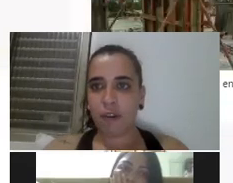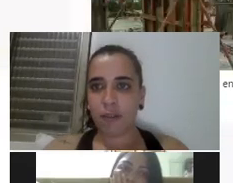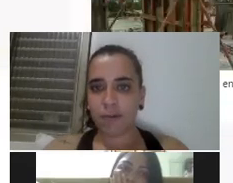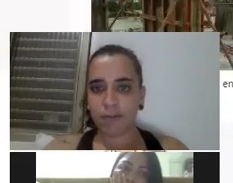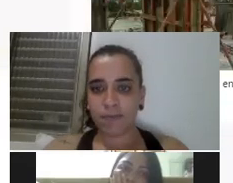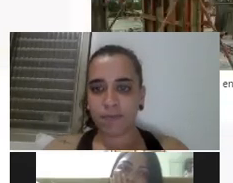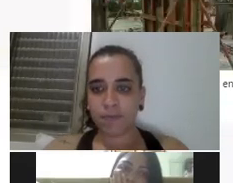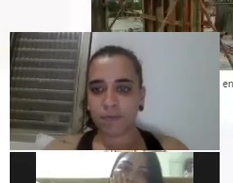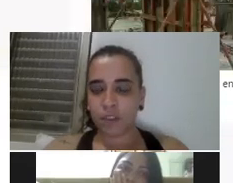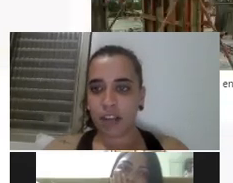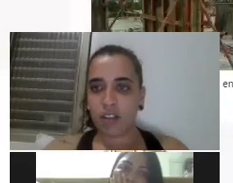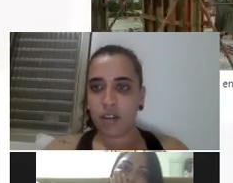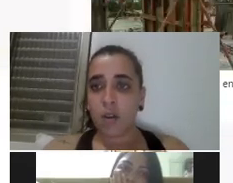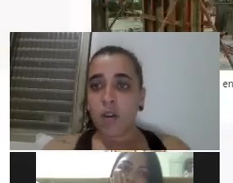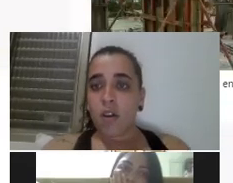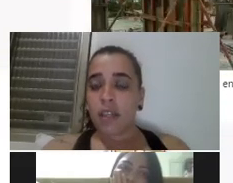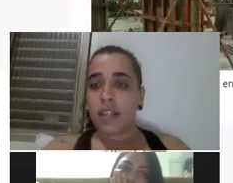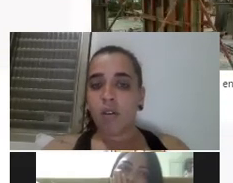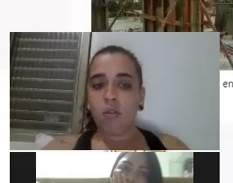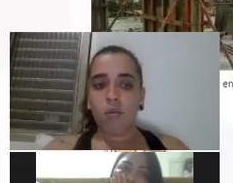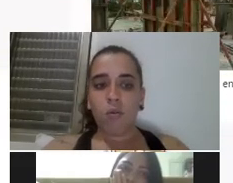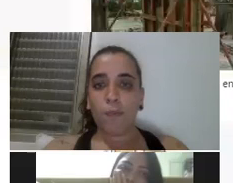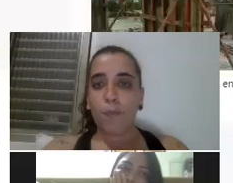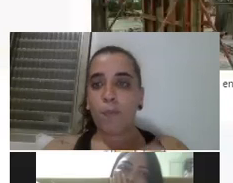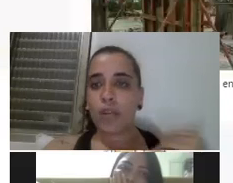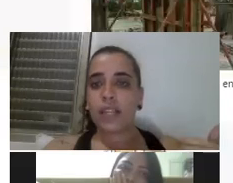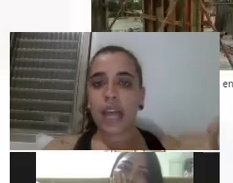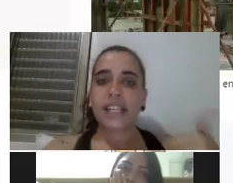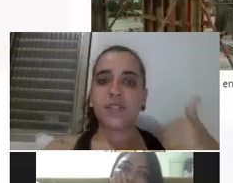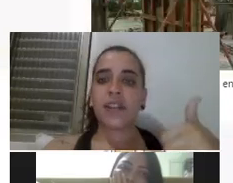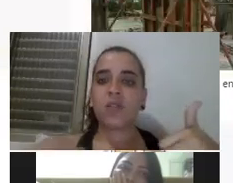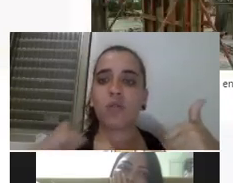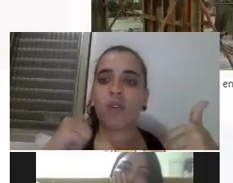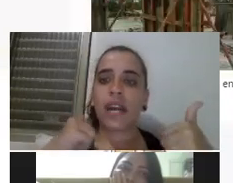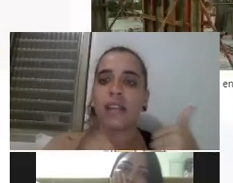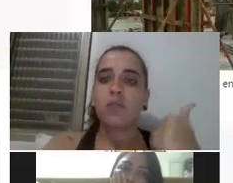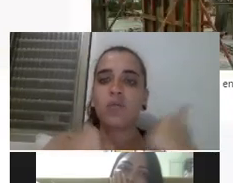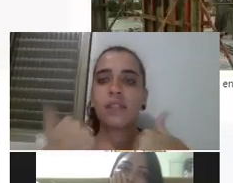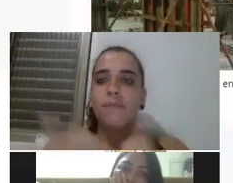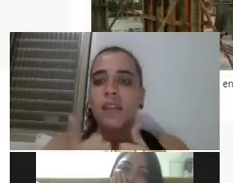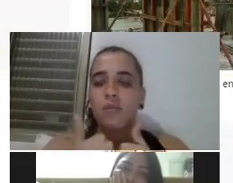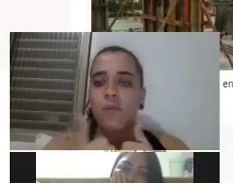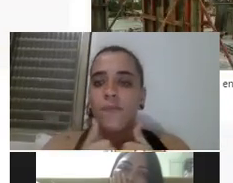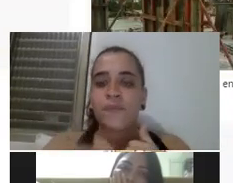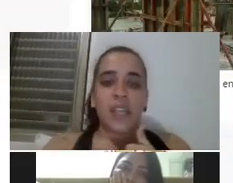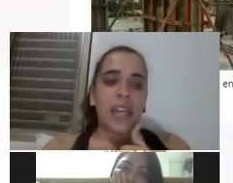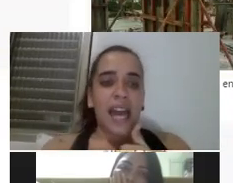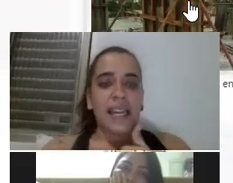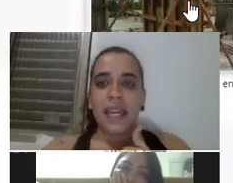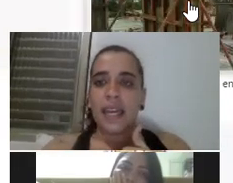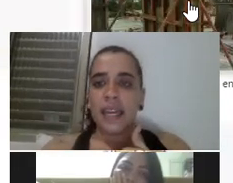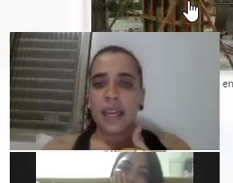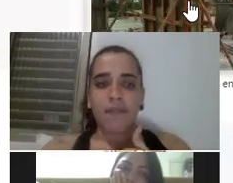tira a forma. Certo? Então, essa é a diferença do concreto e do cimento.